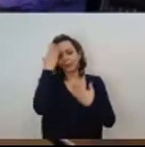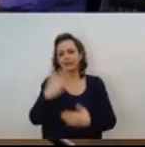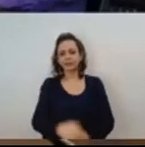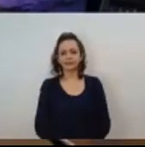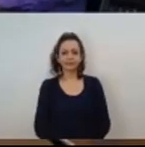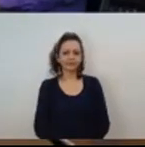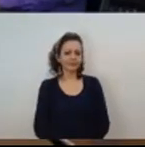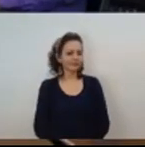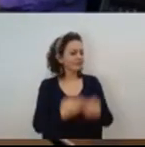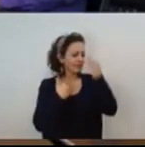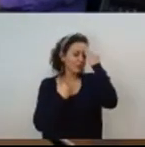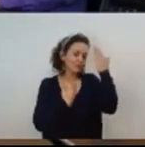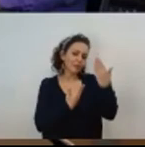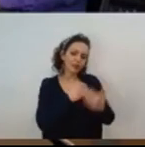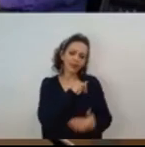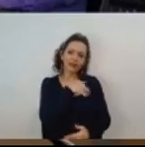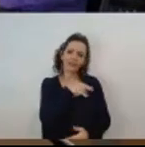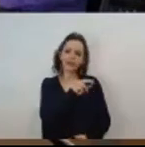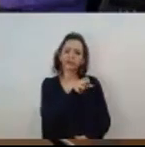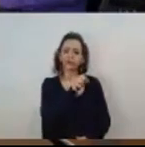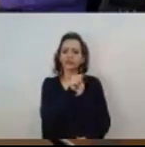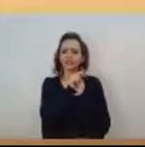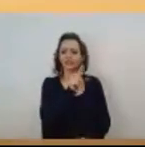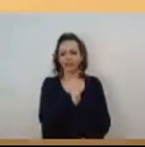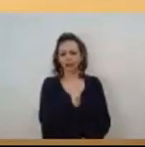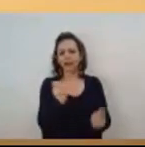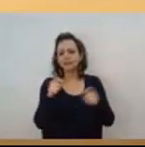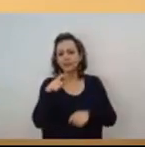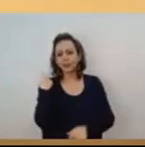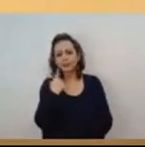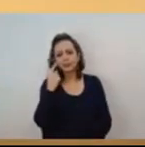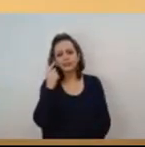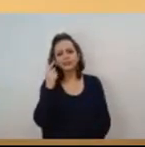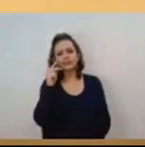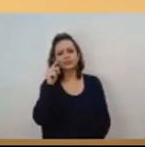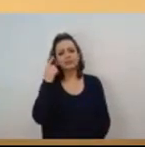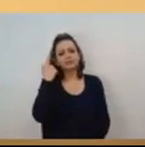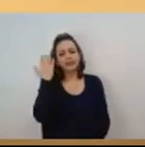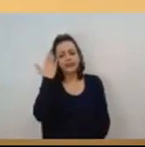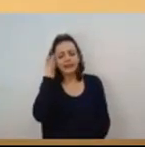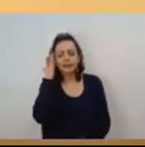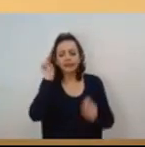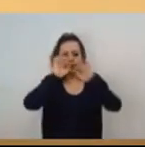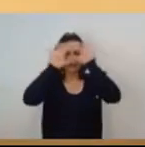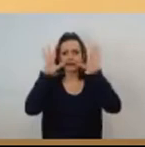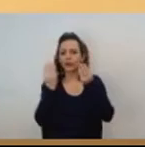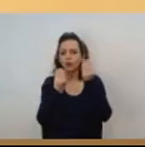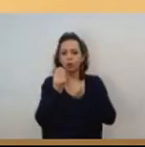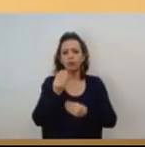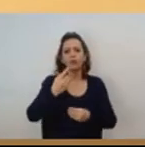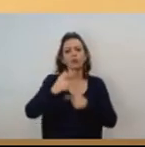Jussara acho que dá para as pessoas terem uma ideia do trabalho que vocês fazem a gente tem falado muito sobre o impacto social